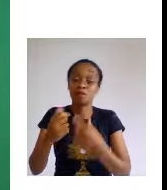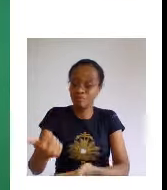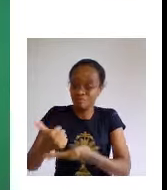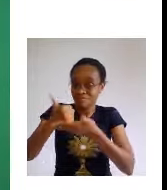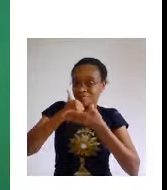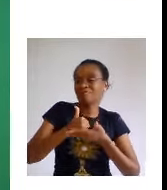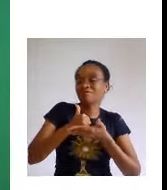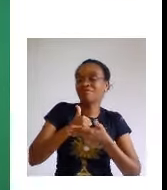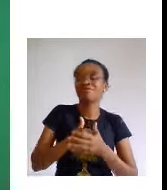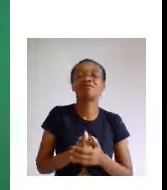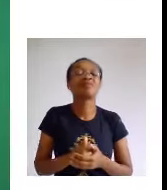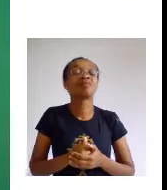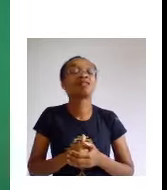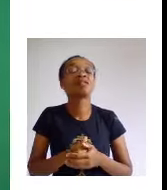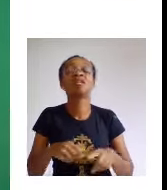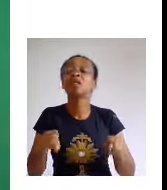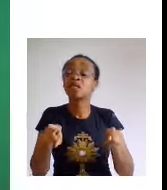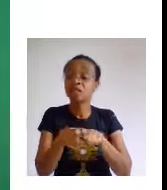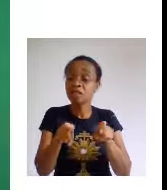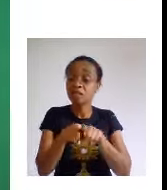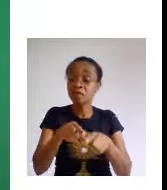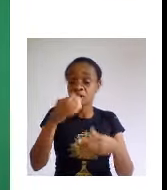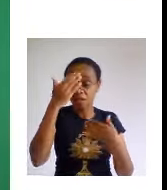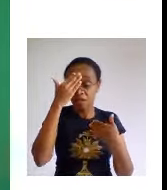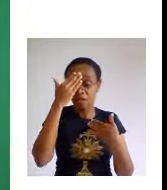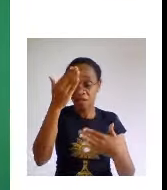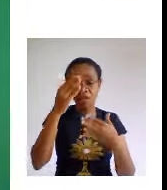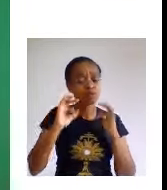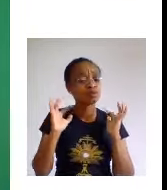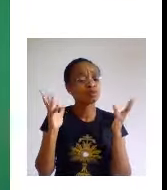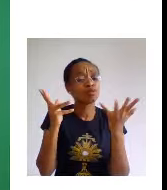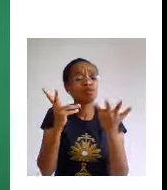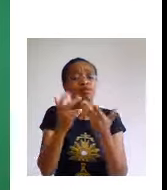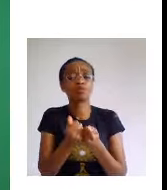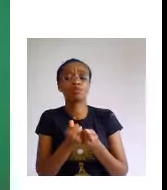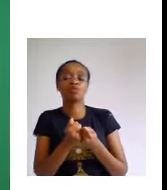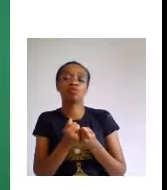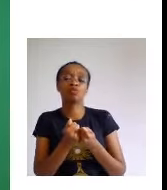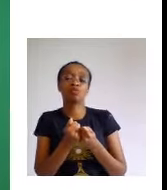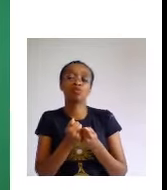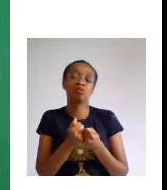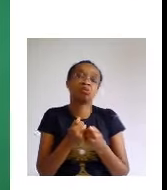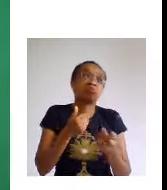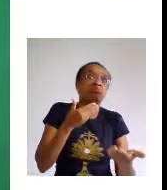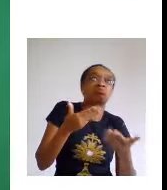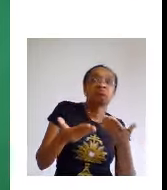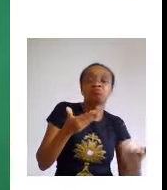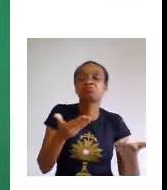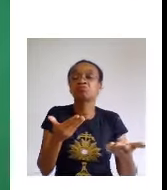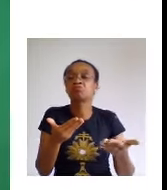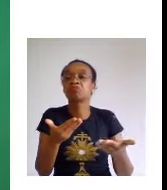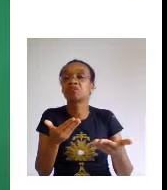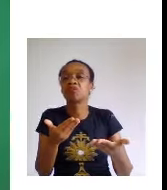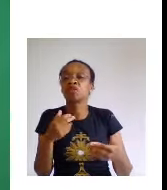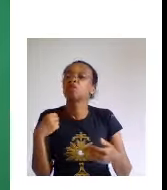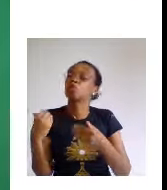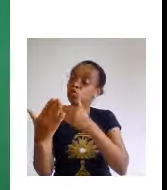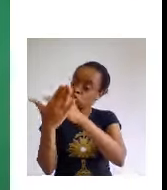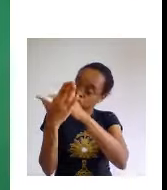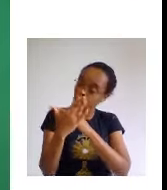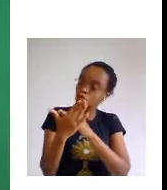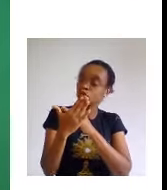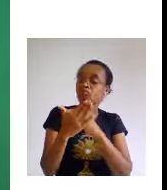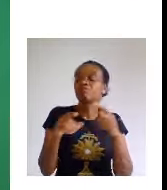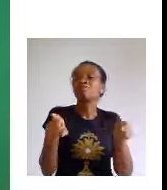também. E também, é claro, agradecer a todos, né, que de uma maneira ou de outra estiveram aqui nos